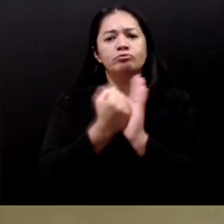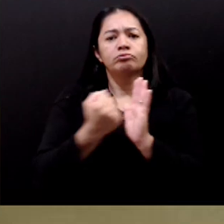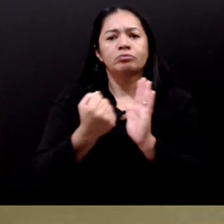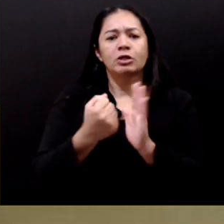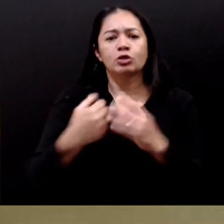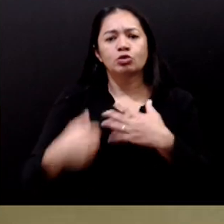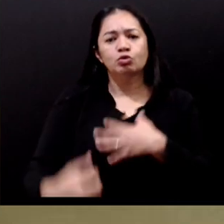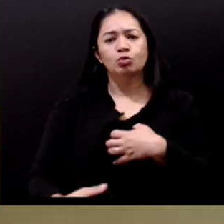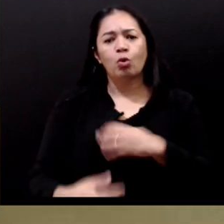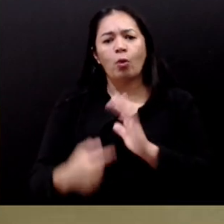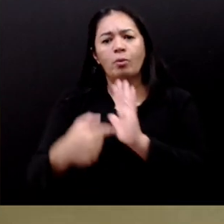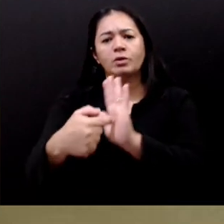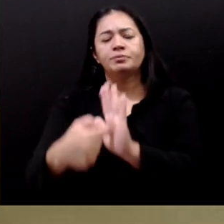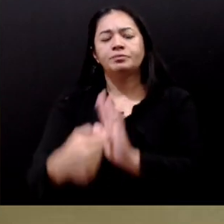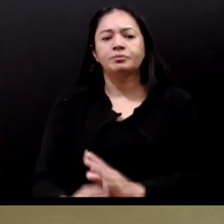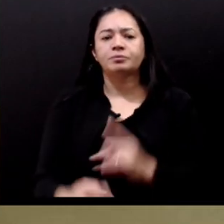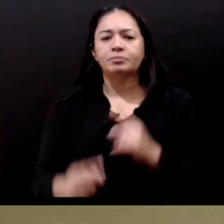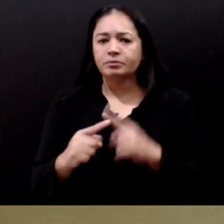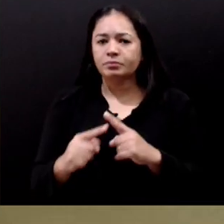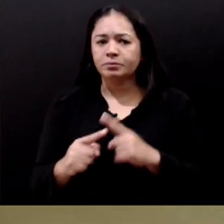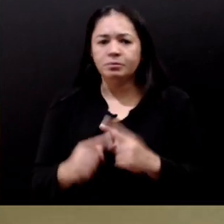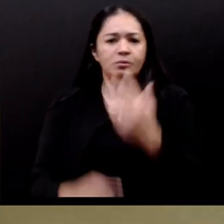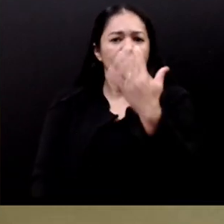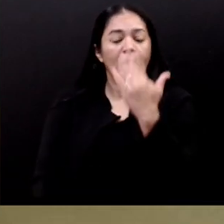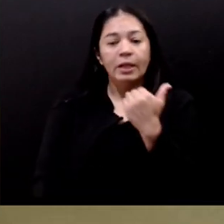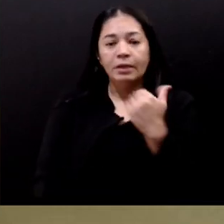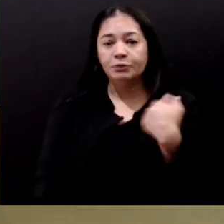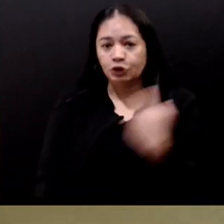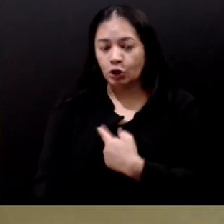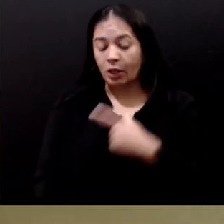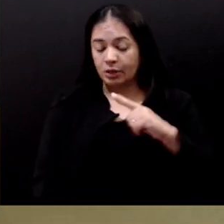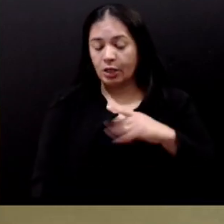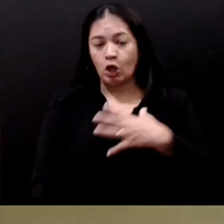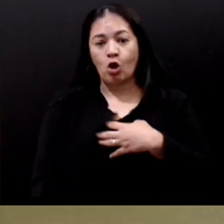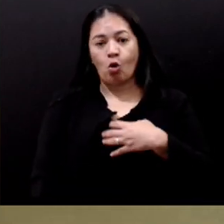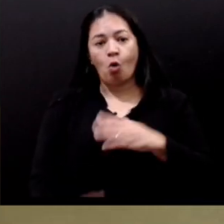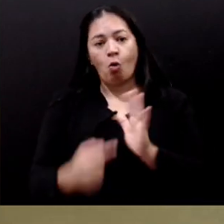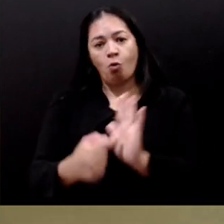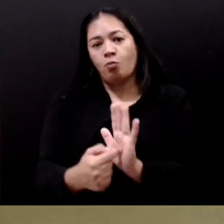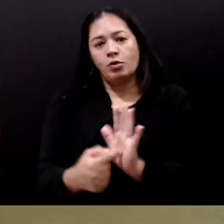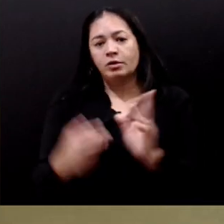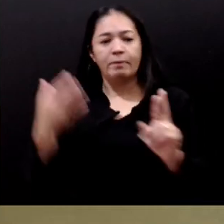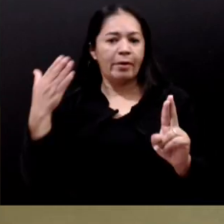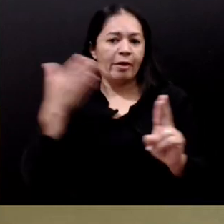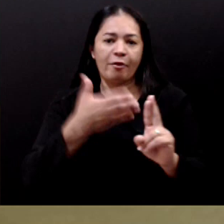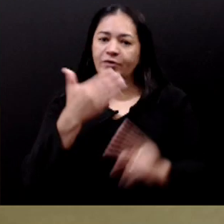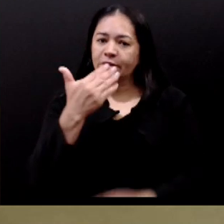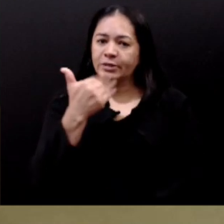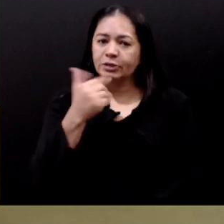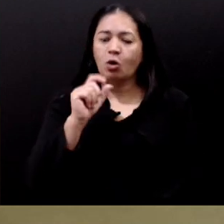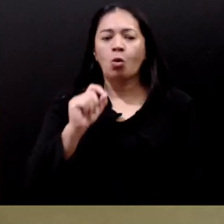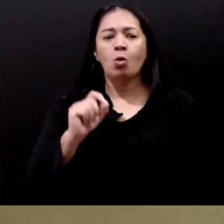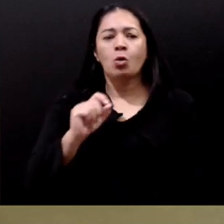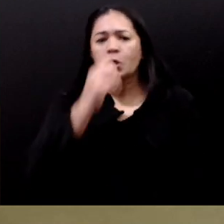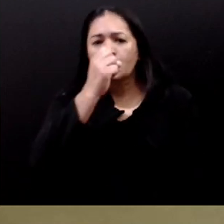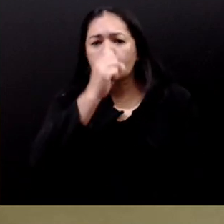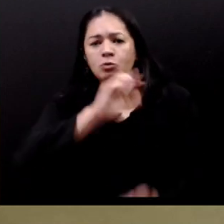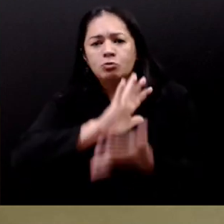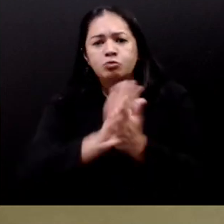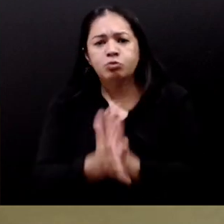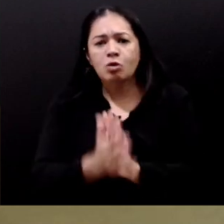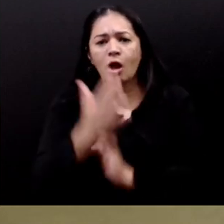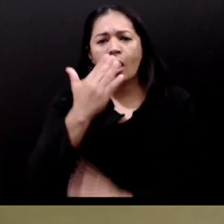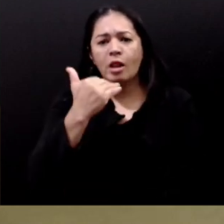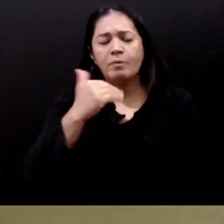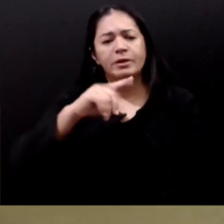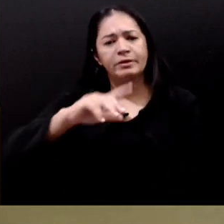a alimentação, a gente tem um comportamento referente a ela, Com né? certeza. E o que esse terrorismo alimentar traz para a gente em